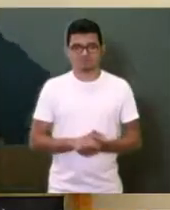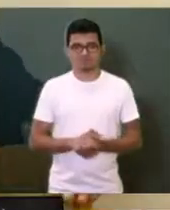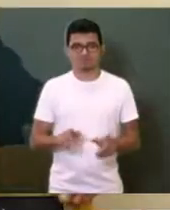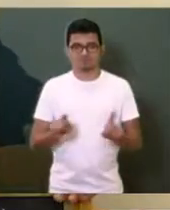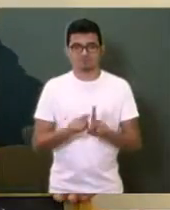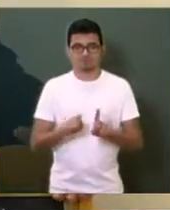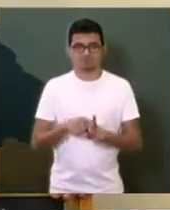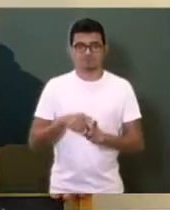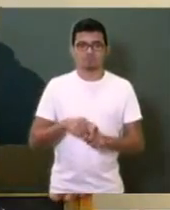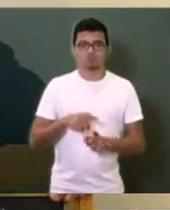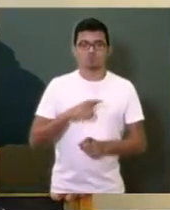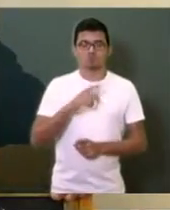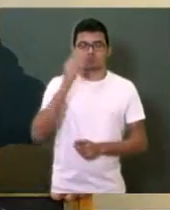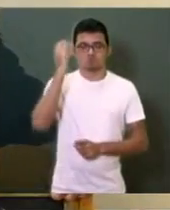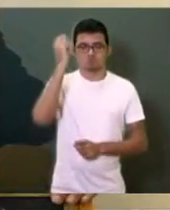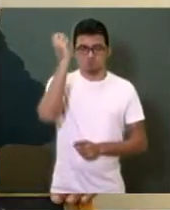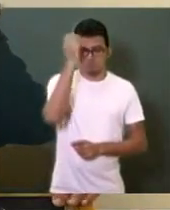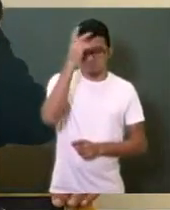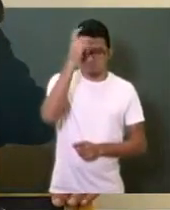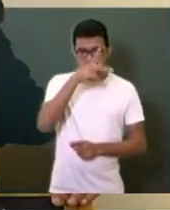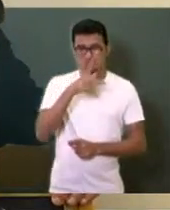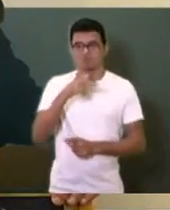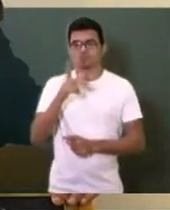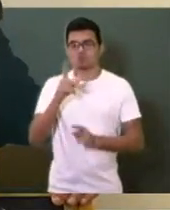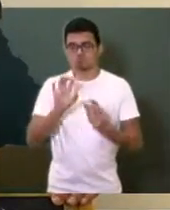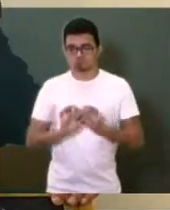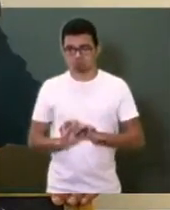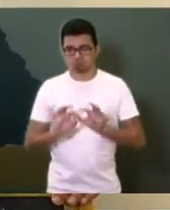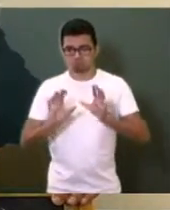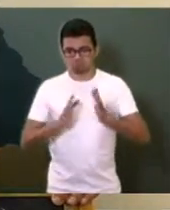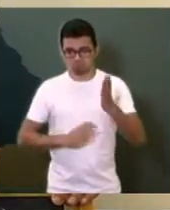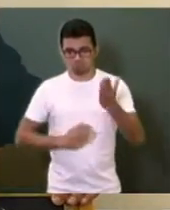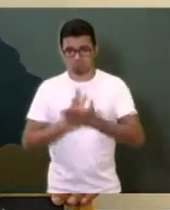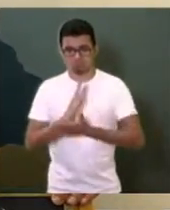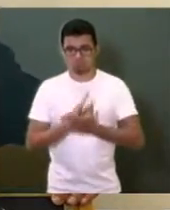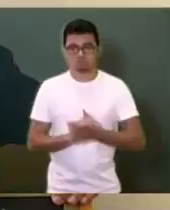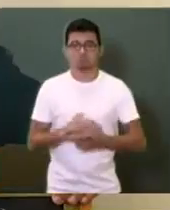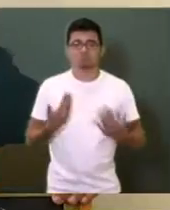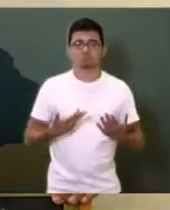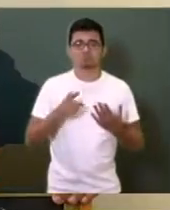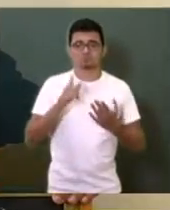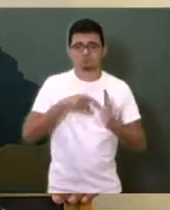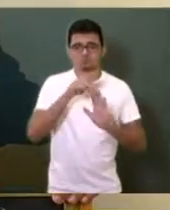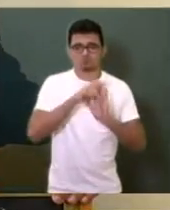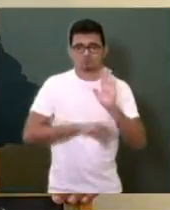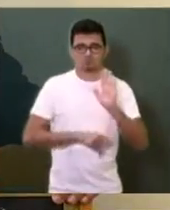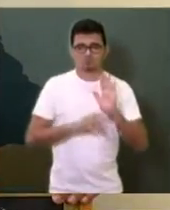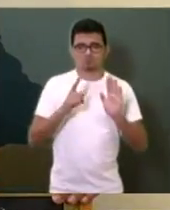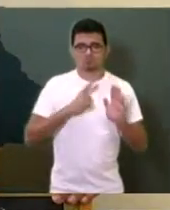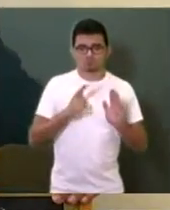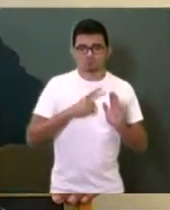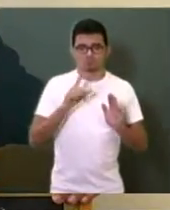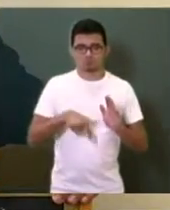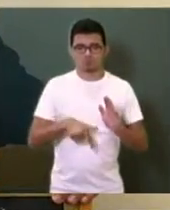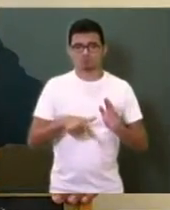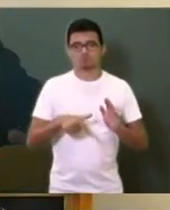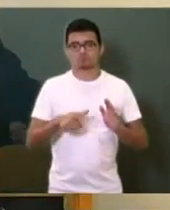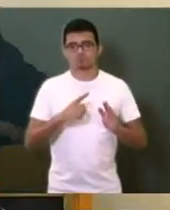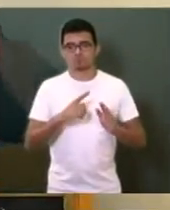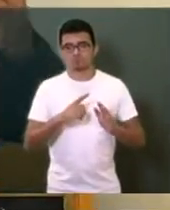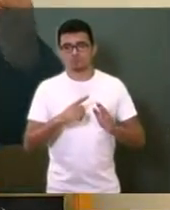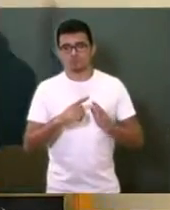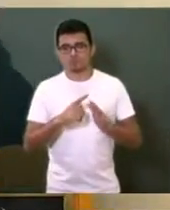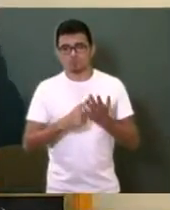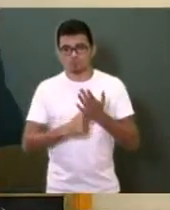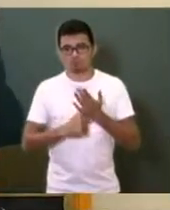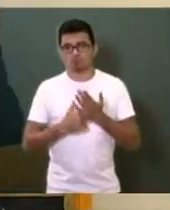prefeito funcionar então fico muito contente porque são projetos até que dá credibilidade para a qual